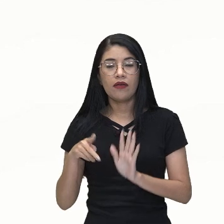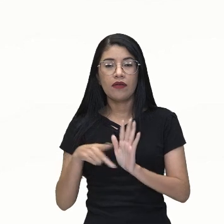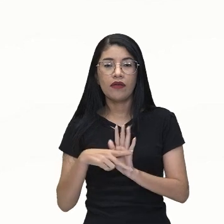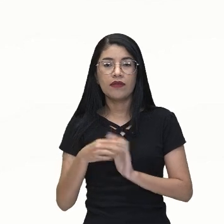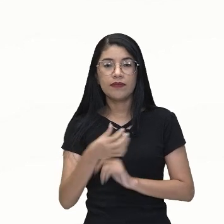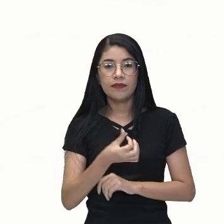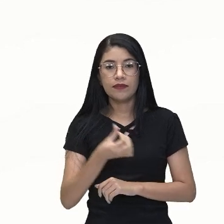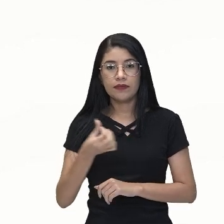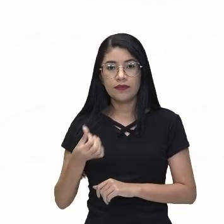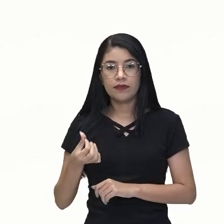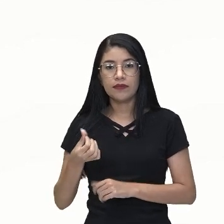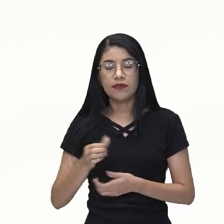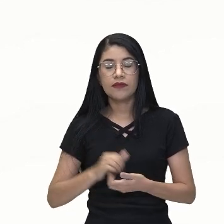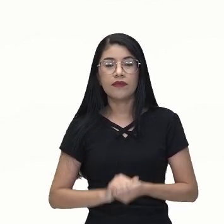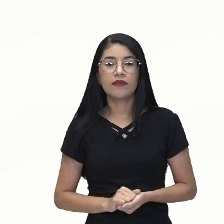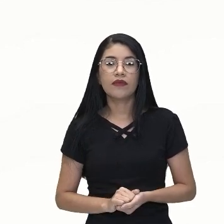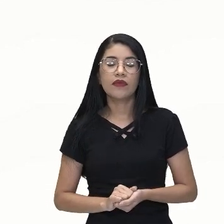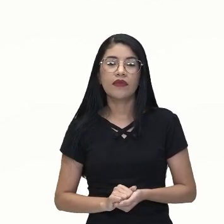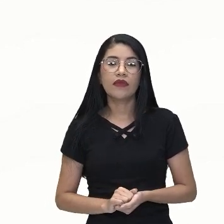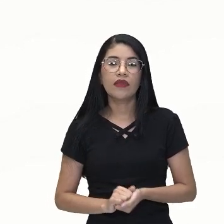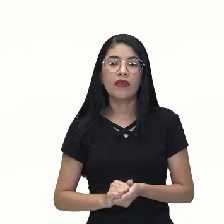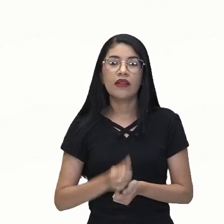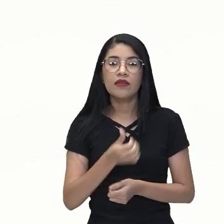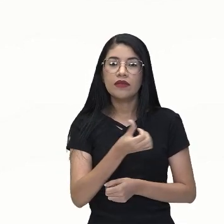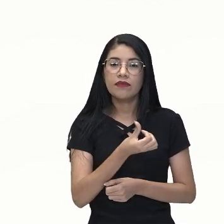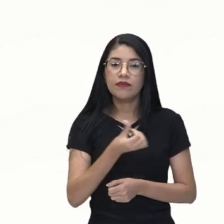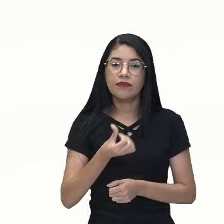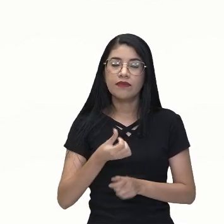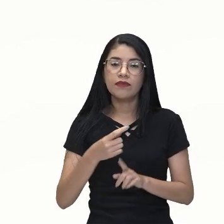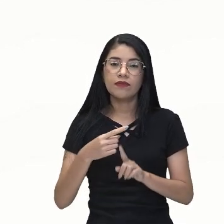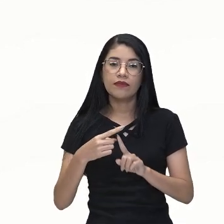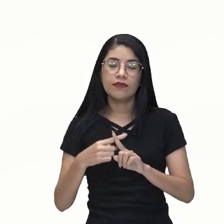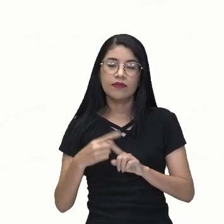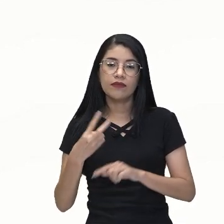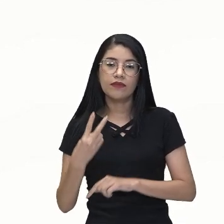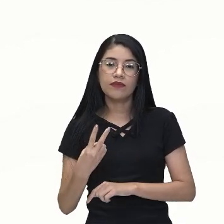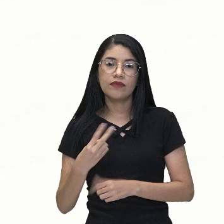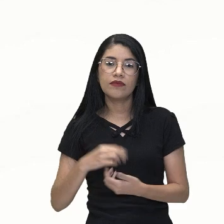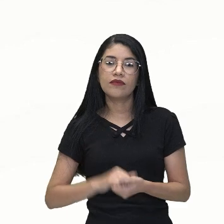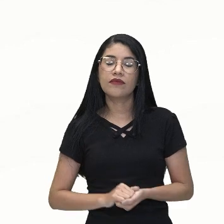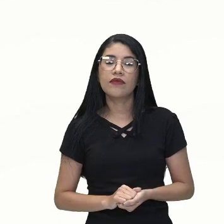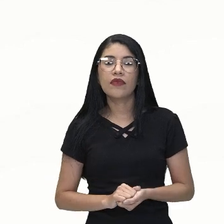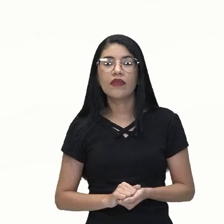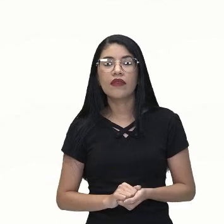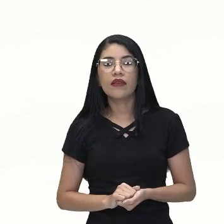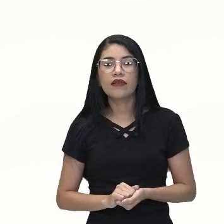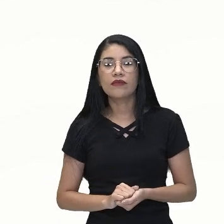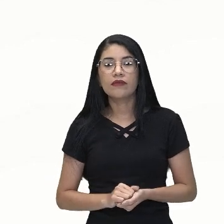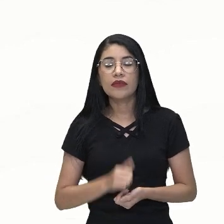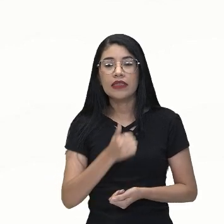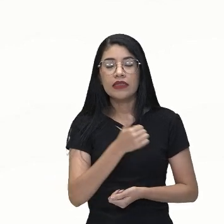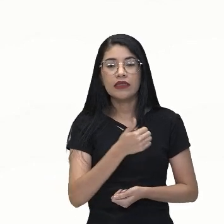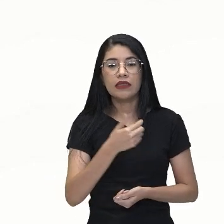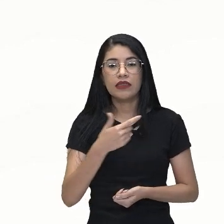é 66. 66 vezes 2, a gente vai ter aqui